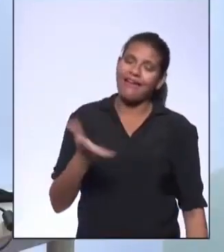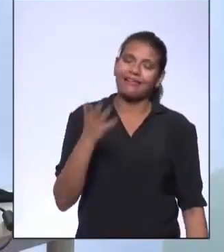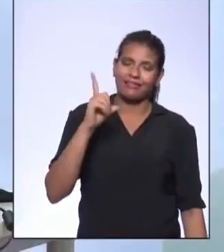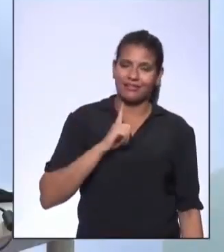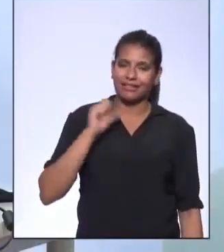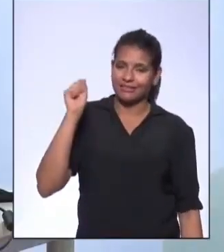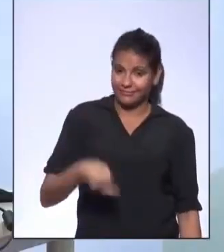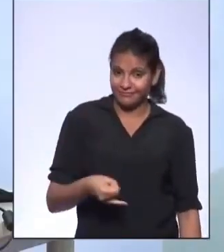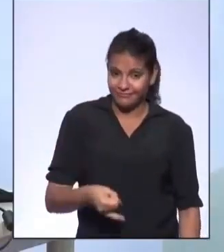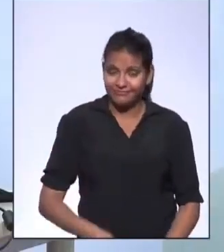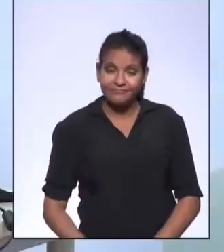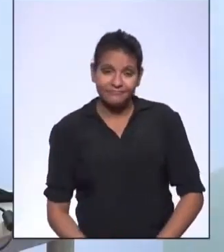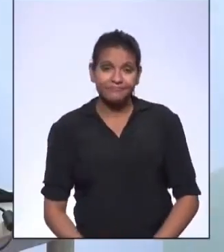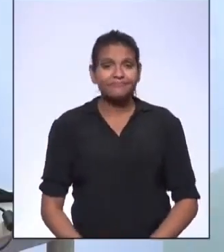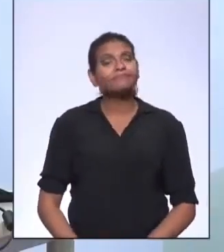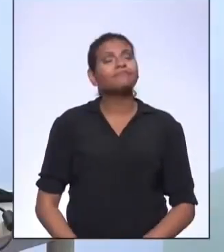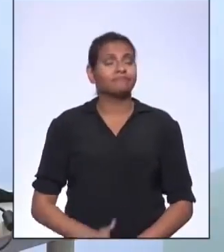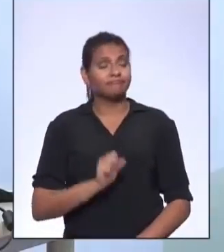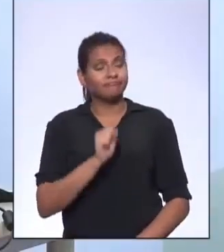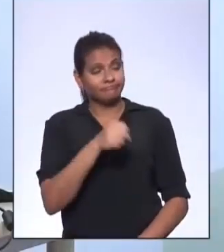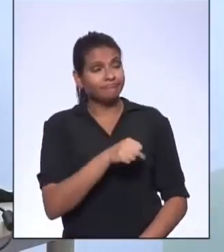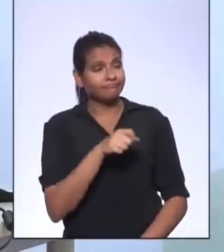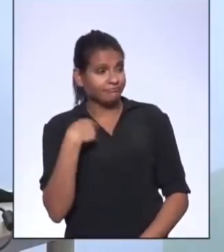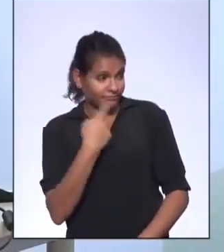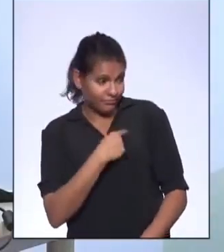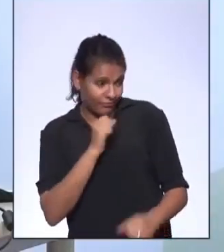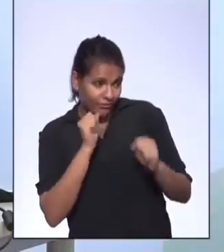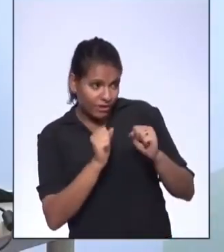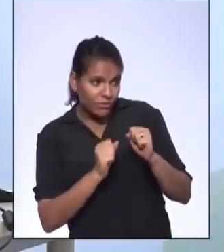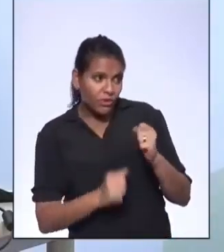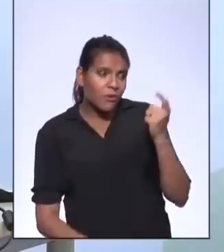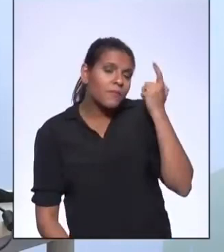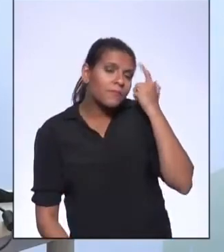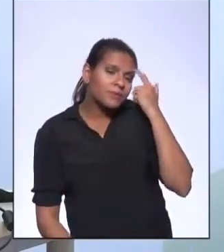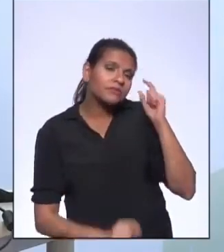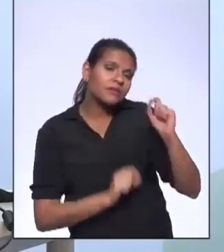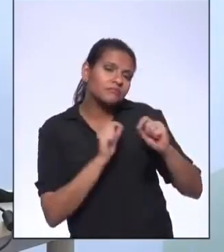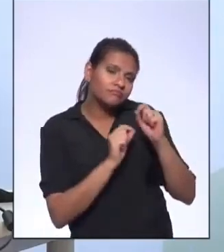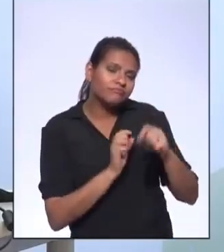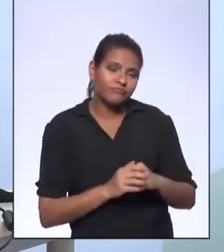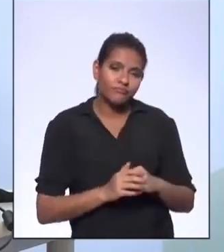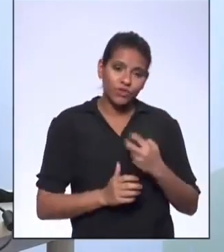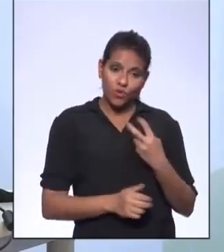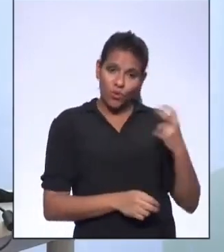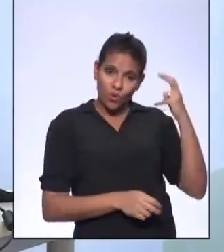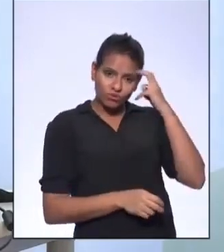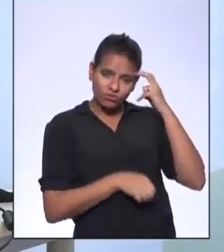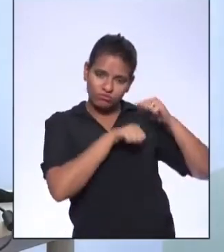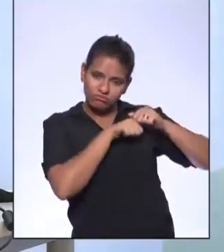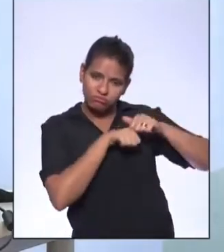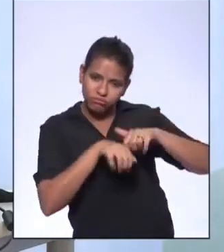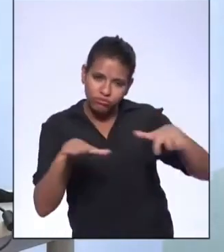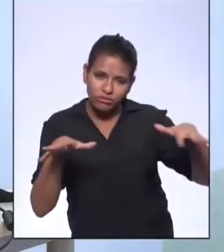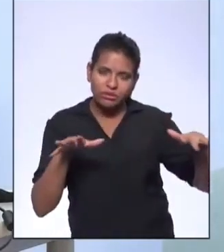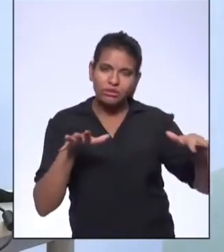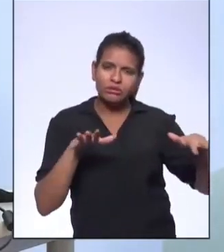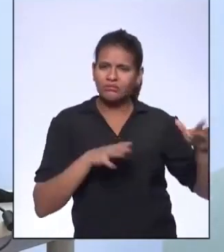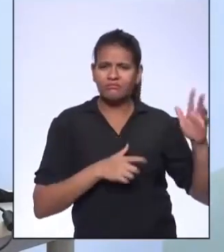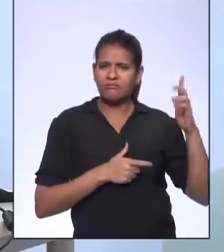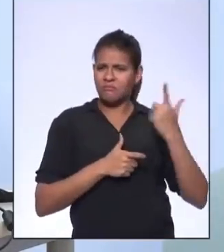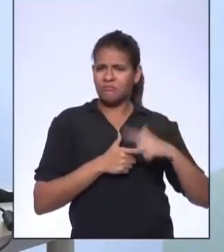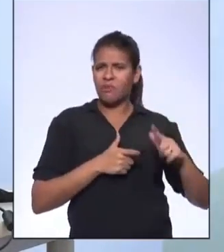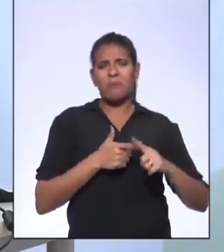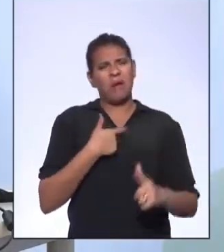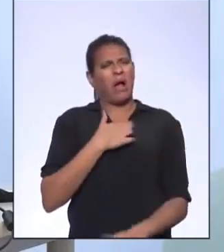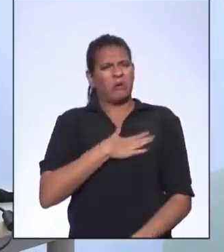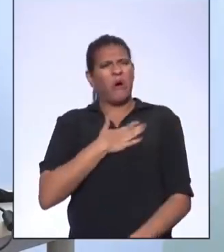gente pode pensar é que, assim, a cultura de massa não tem problema você gostar, né? É aquela questão, eu